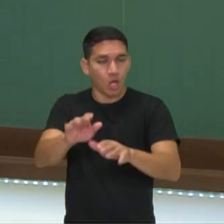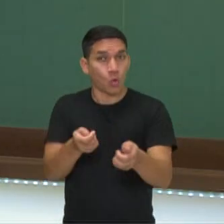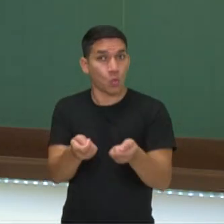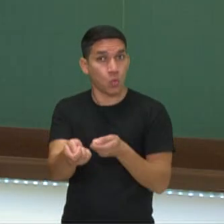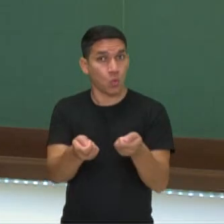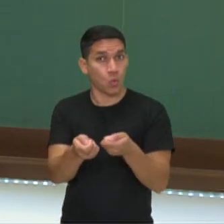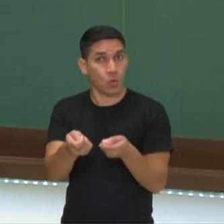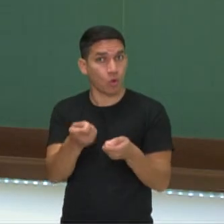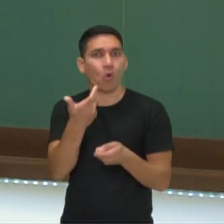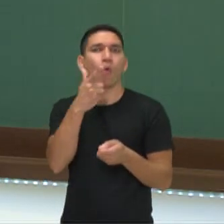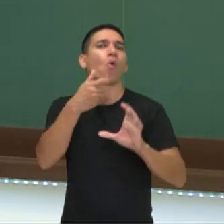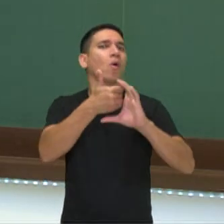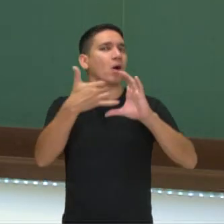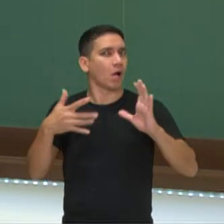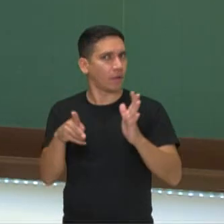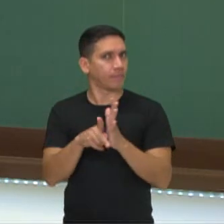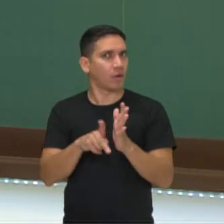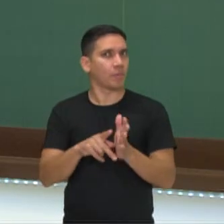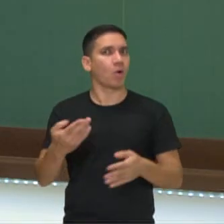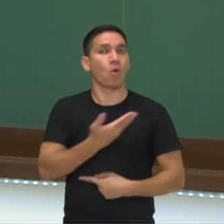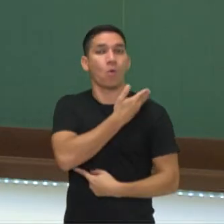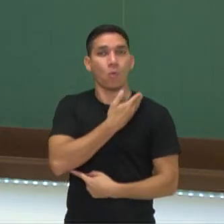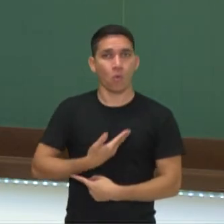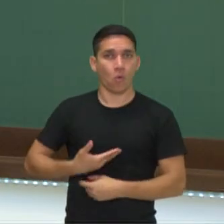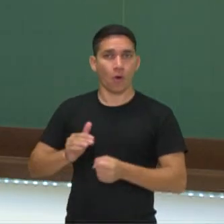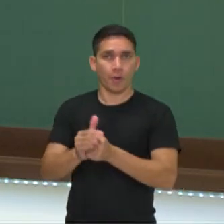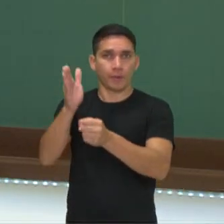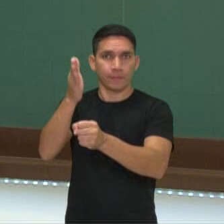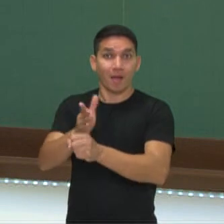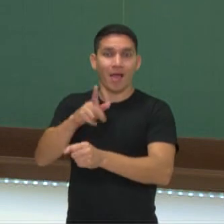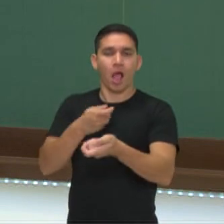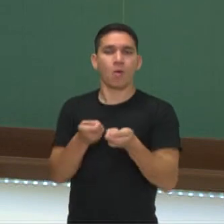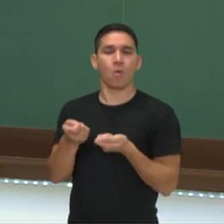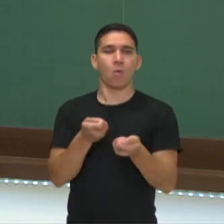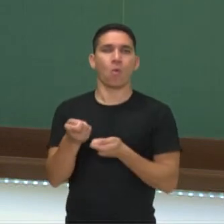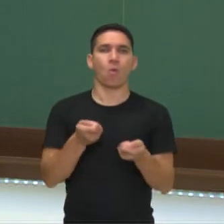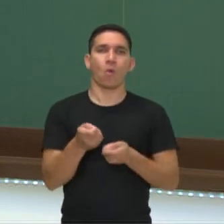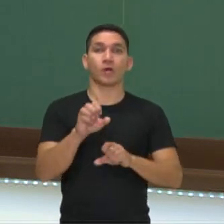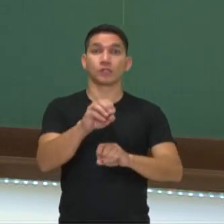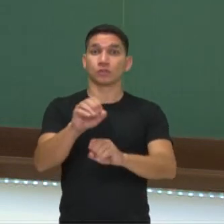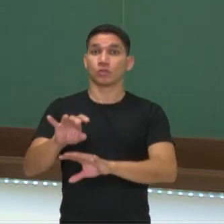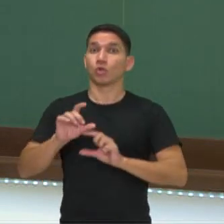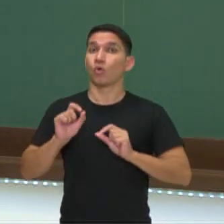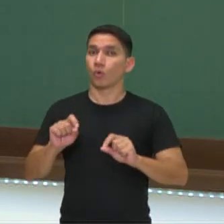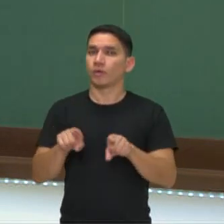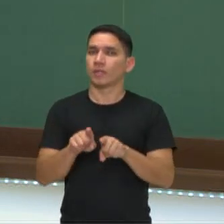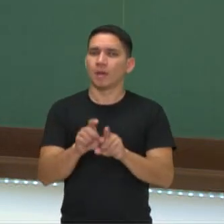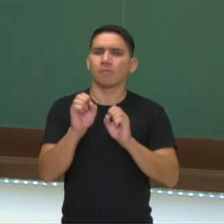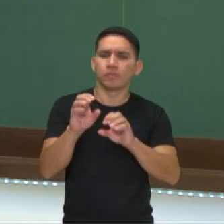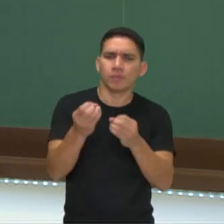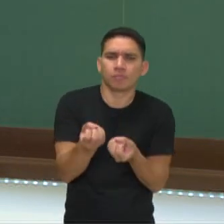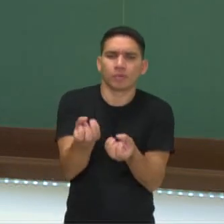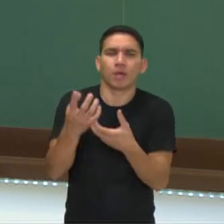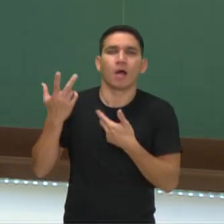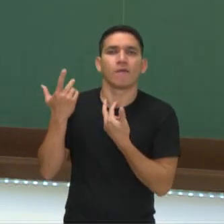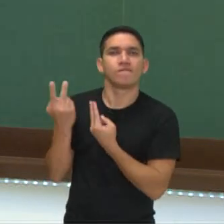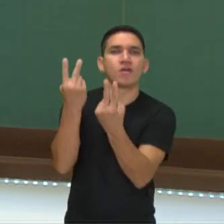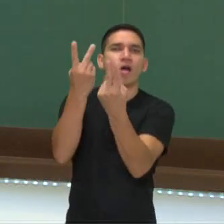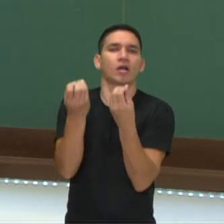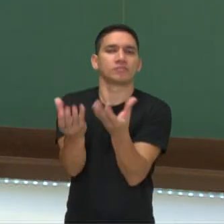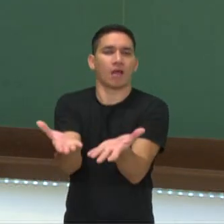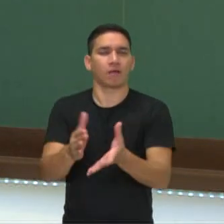dirigida, outra característica dos governos fascistas, o controle da educação e do que era transmitido, dos valores